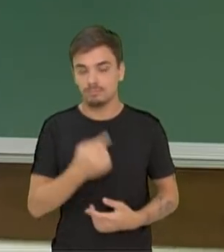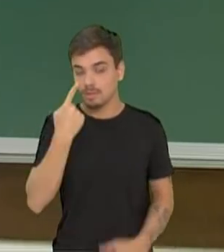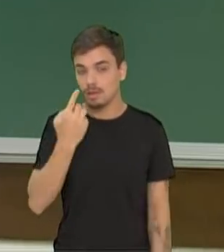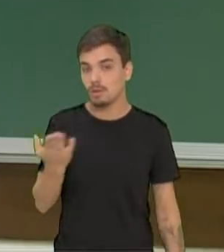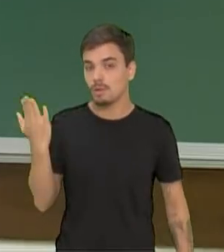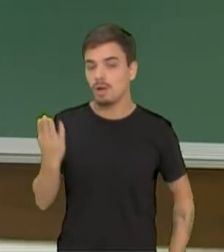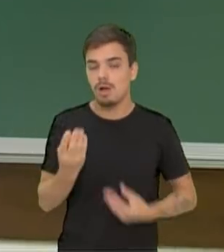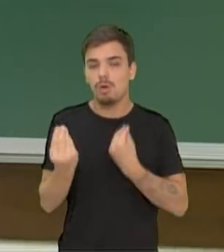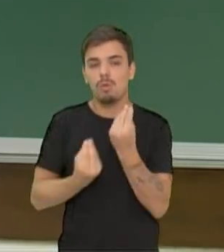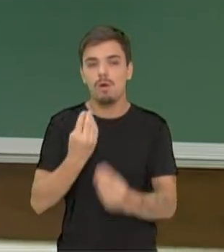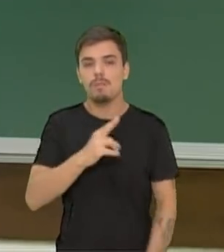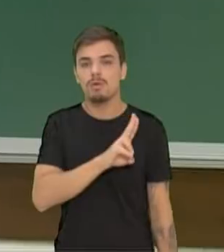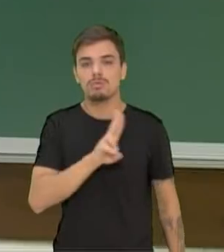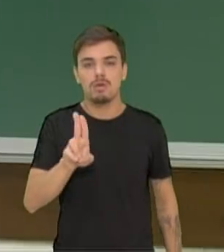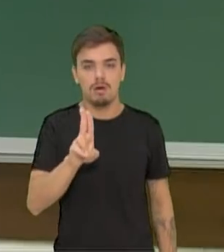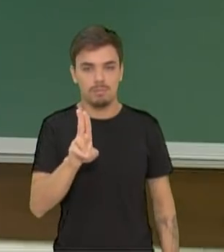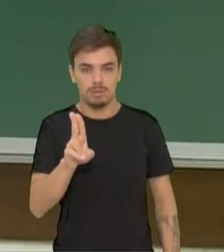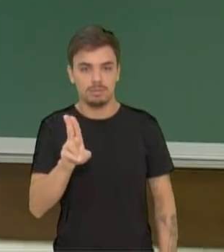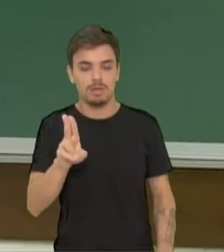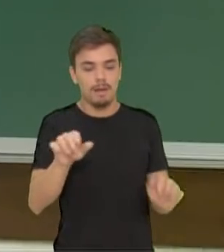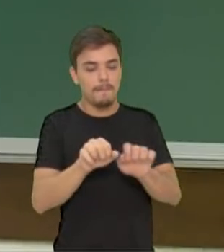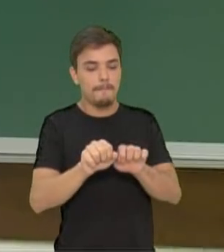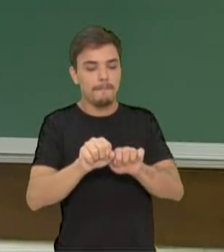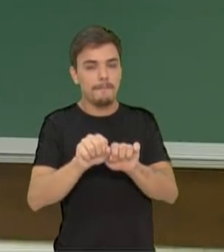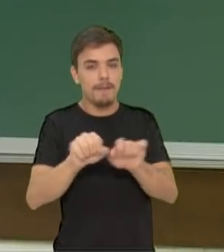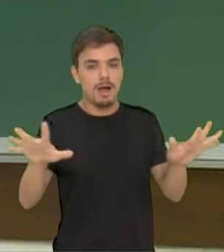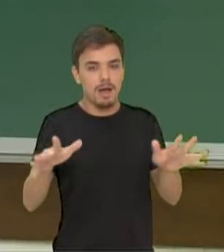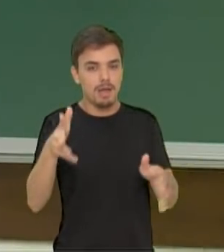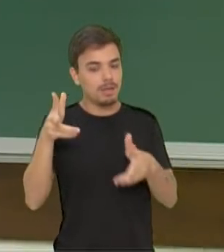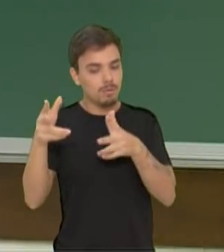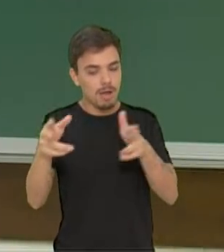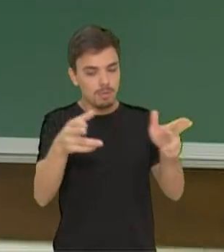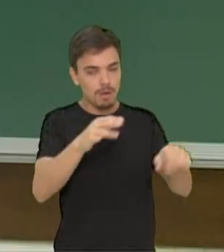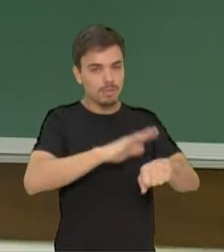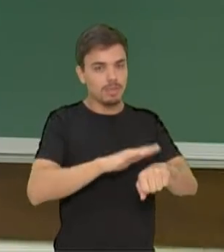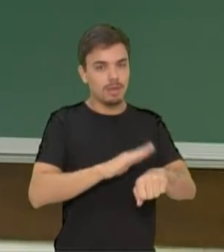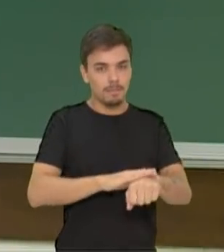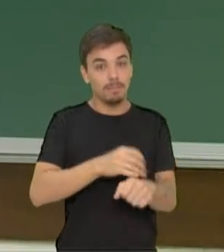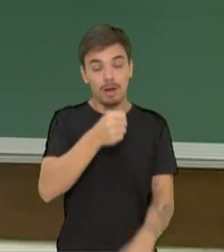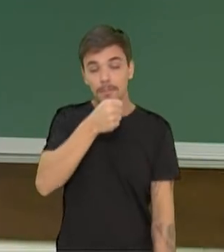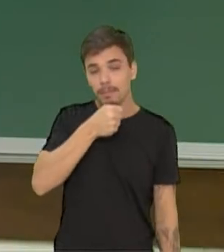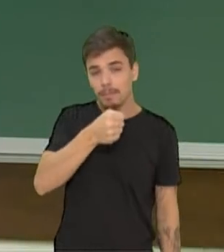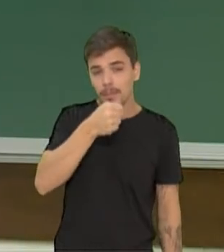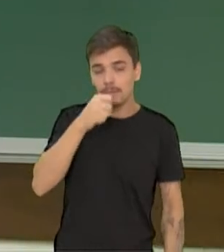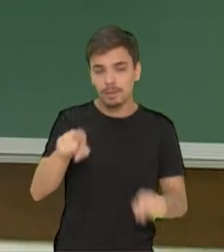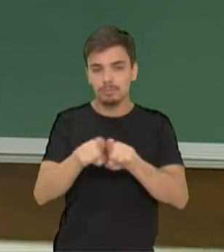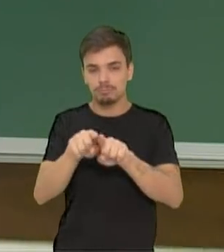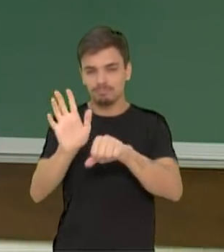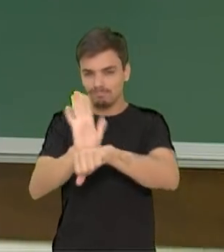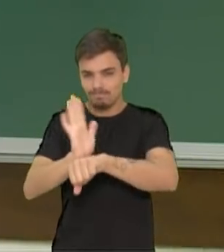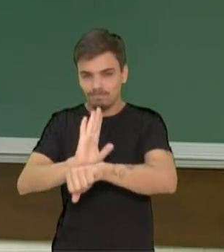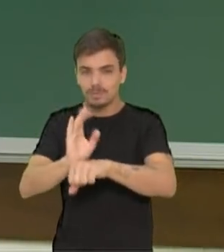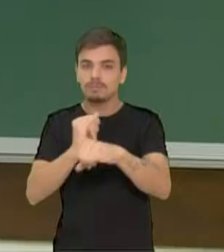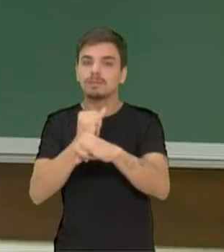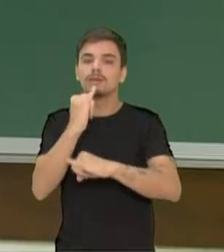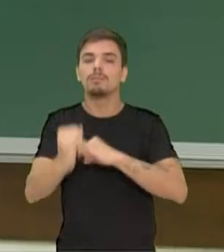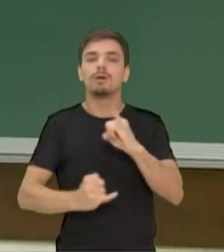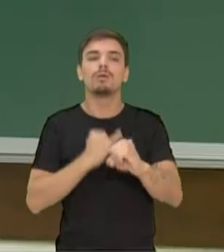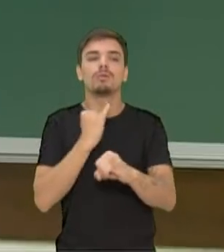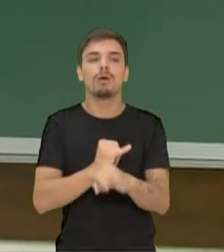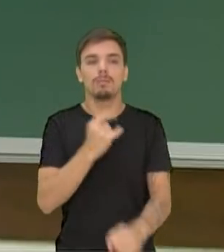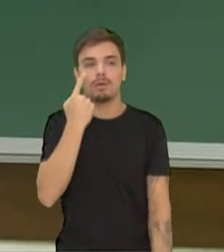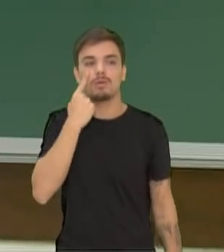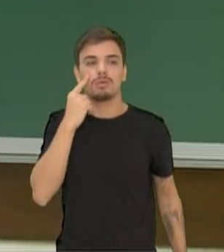Como é chamada a forma de transmissão instantânea de dados de áudio e vídeo pela internet?